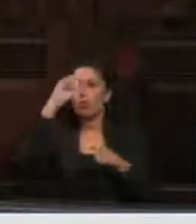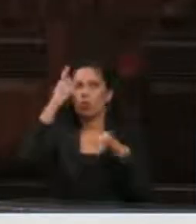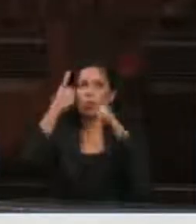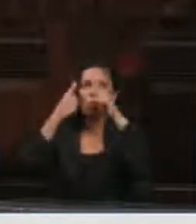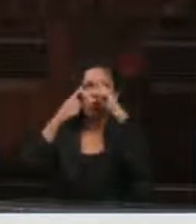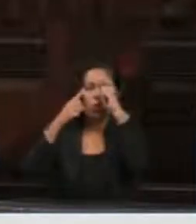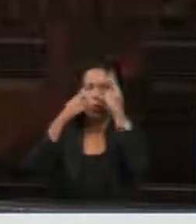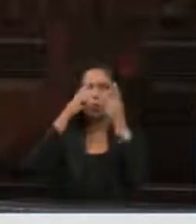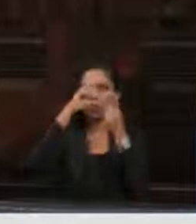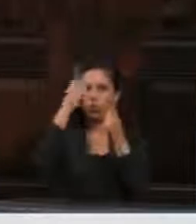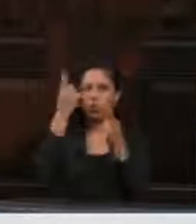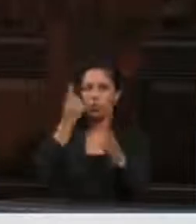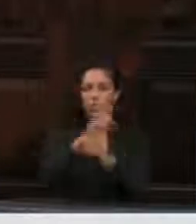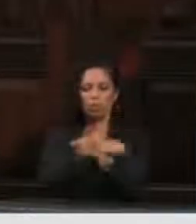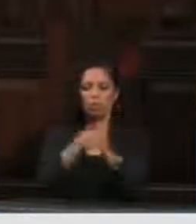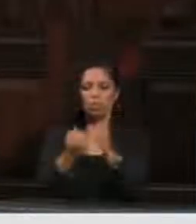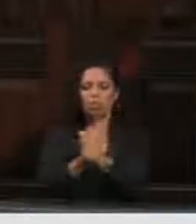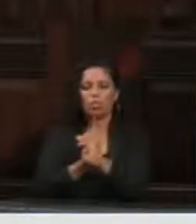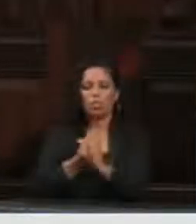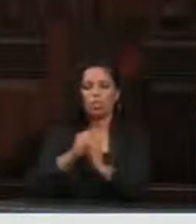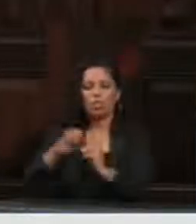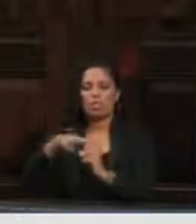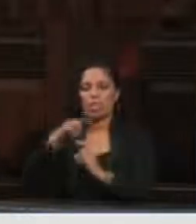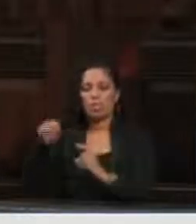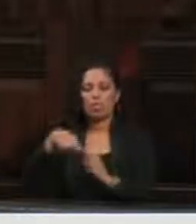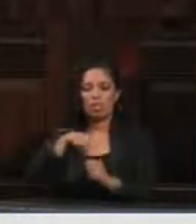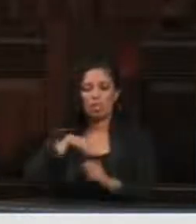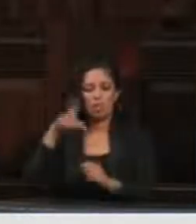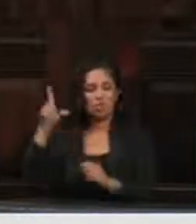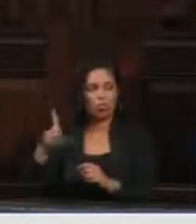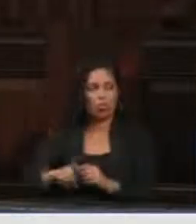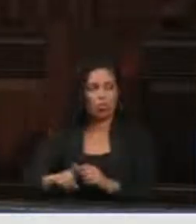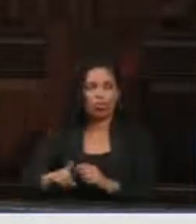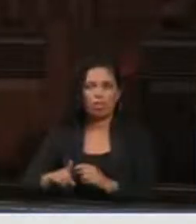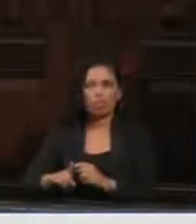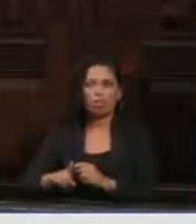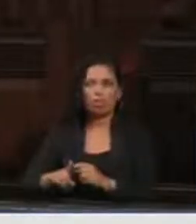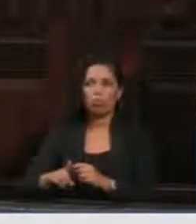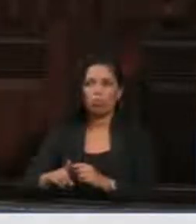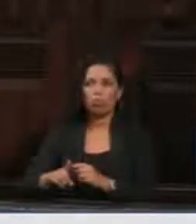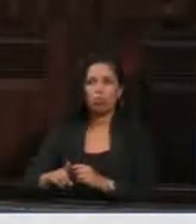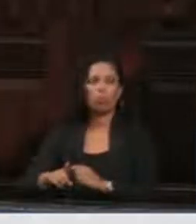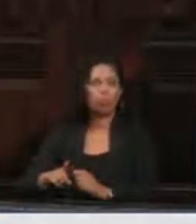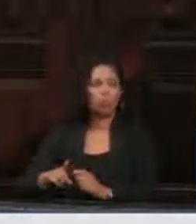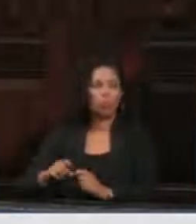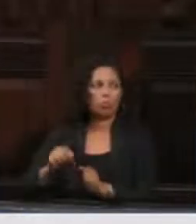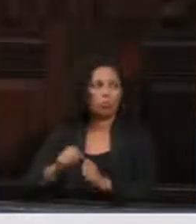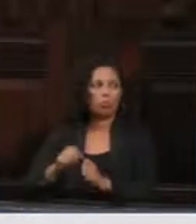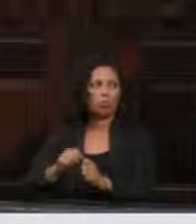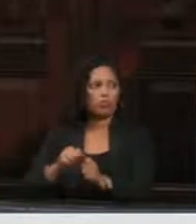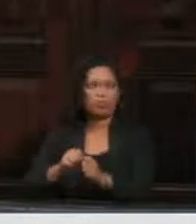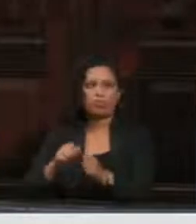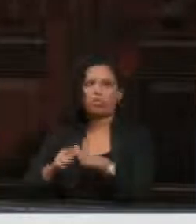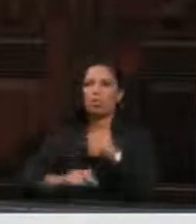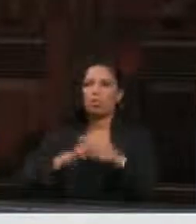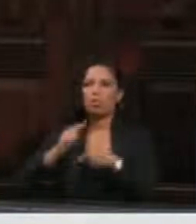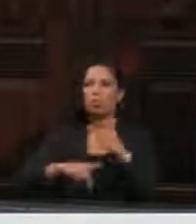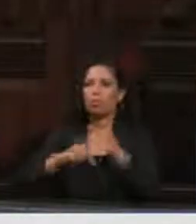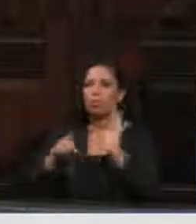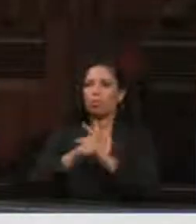população se esses profissionais têm direito ou não de fazerem essas